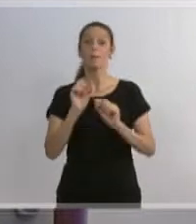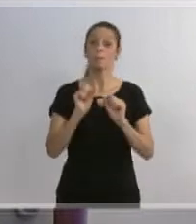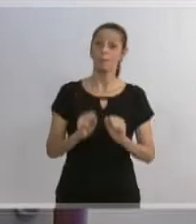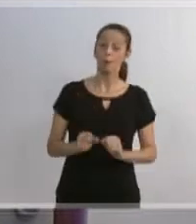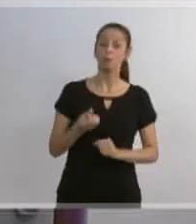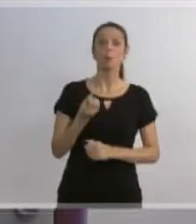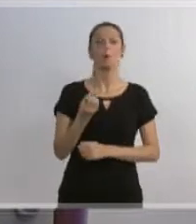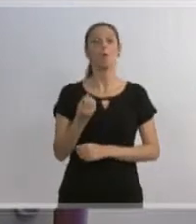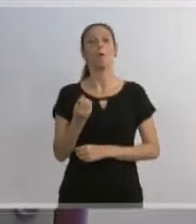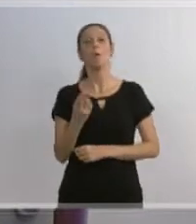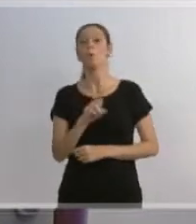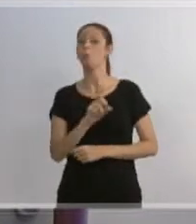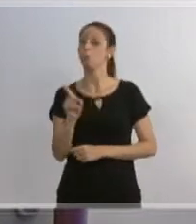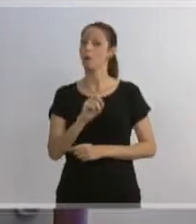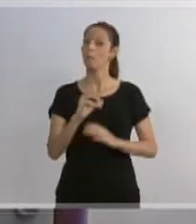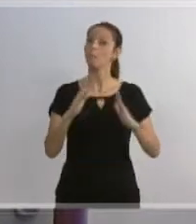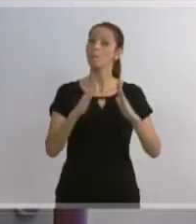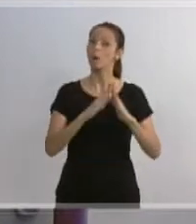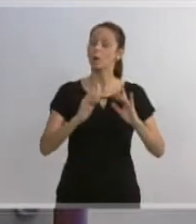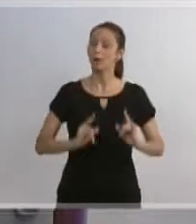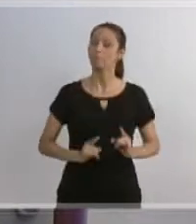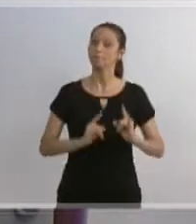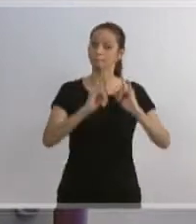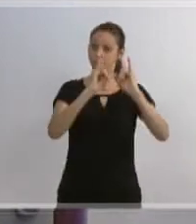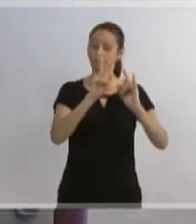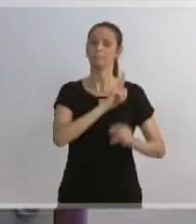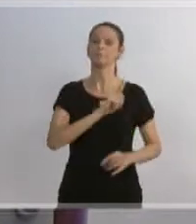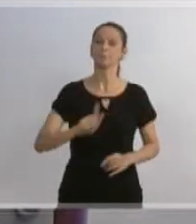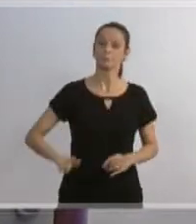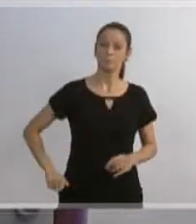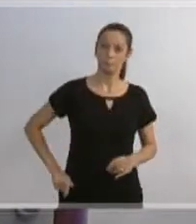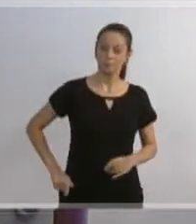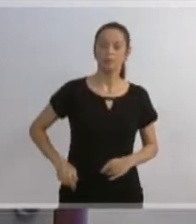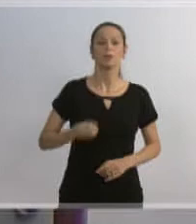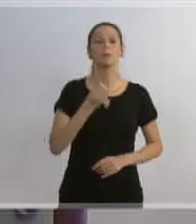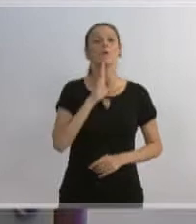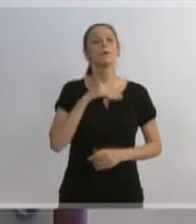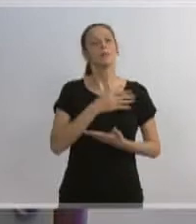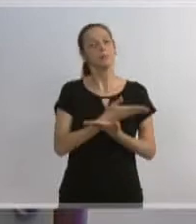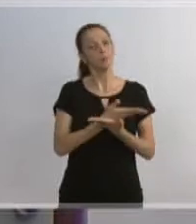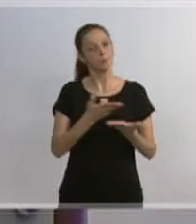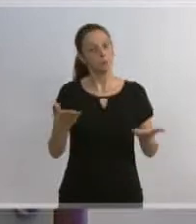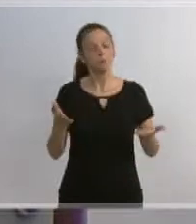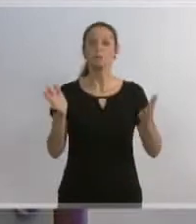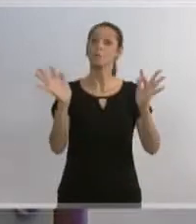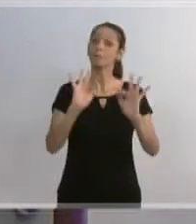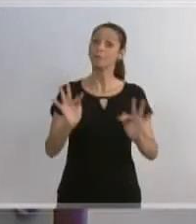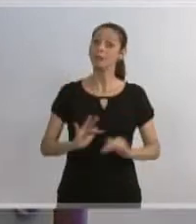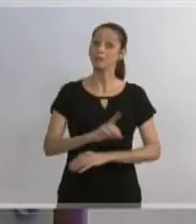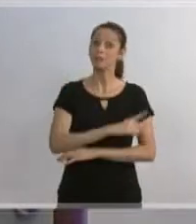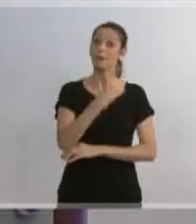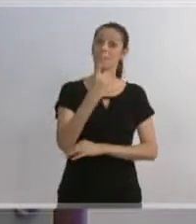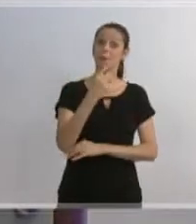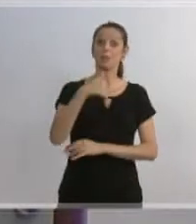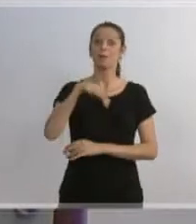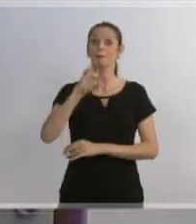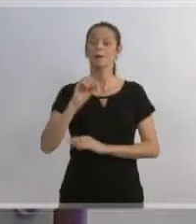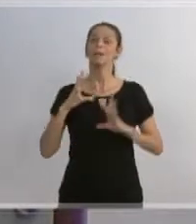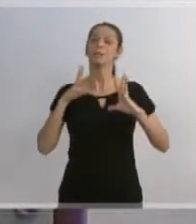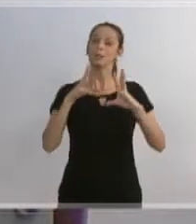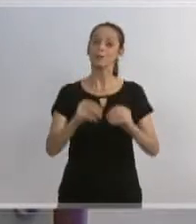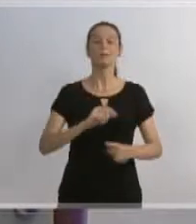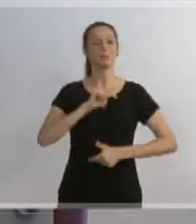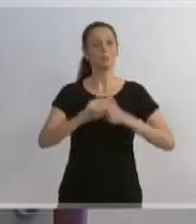pode morar naquele conjunto habitacional. Será isso nessa tarde, uma muito boa tarde a todos, um feliz dia 1º de maio para todos os trabalhadores de